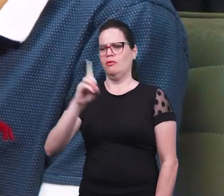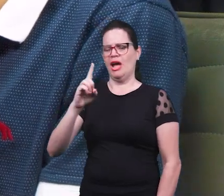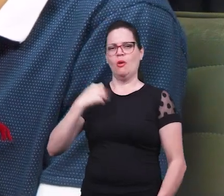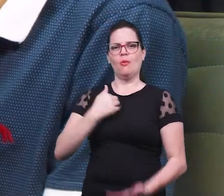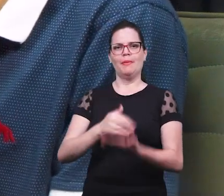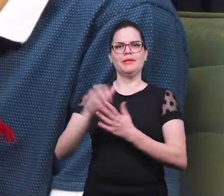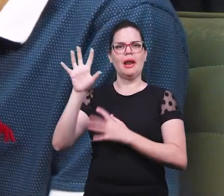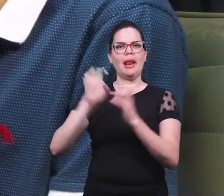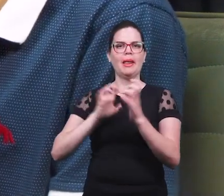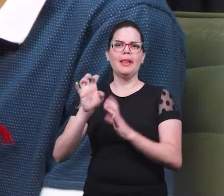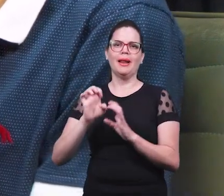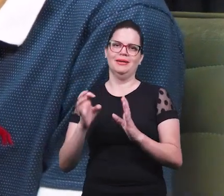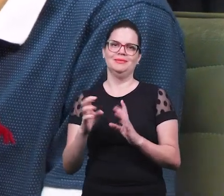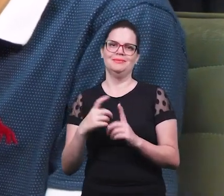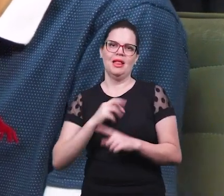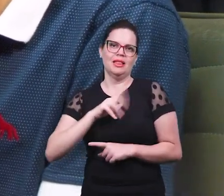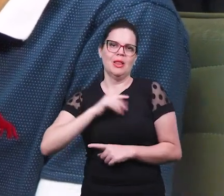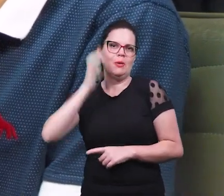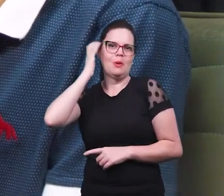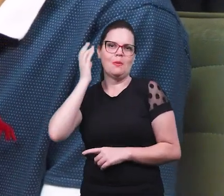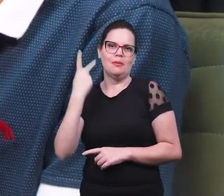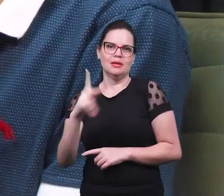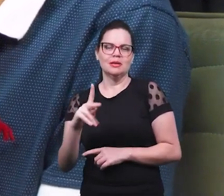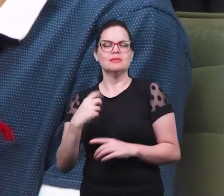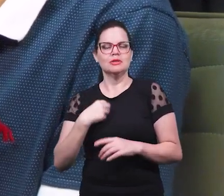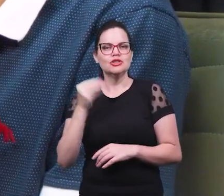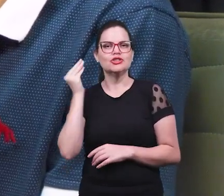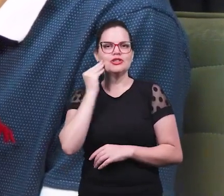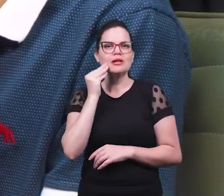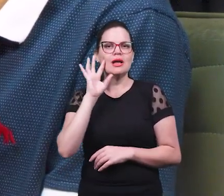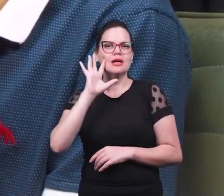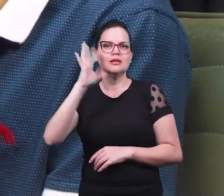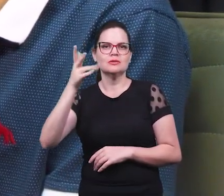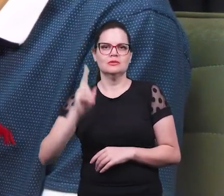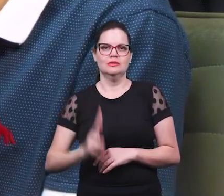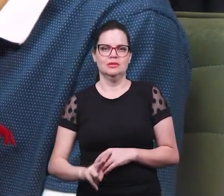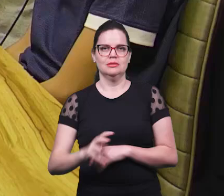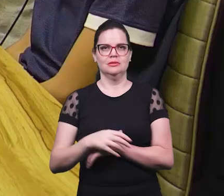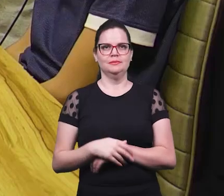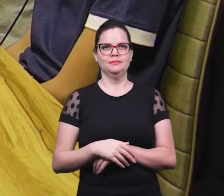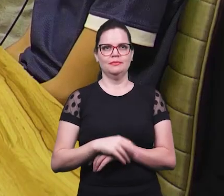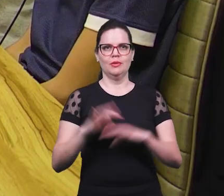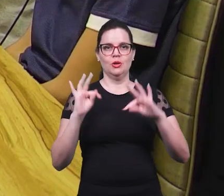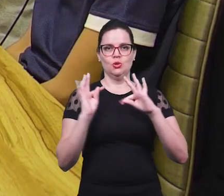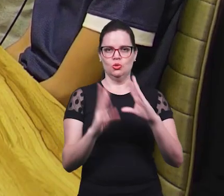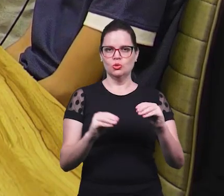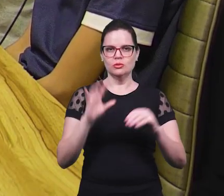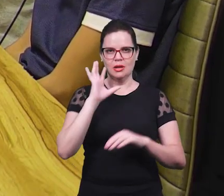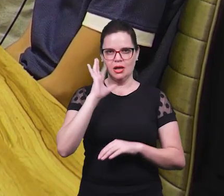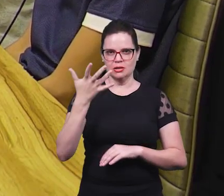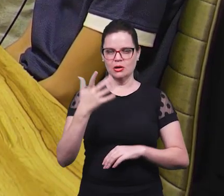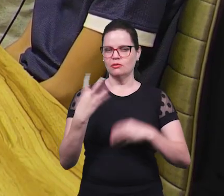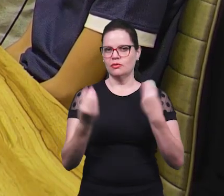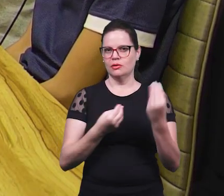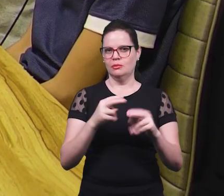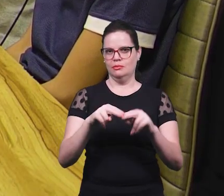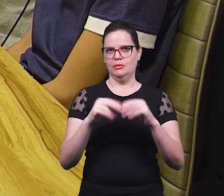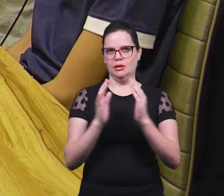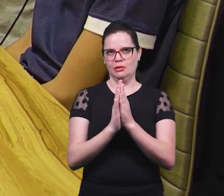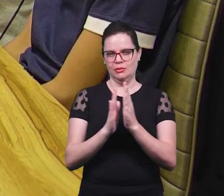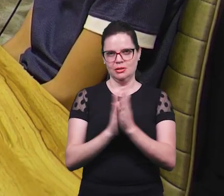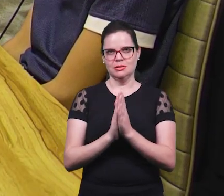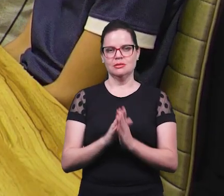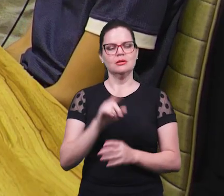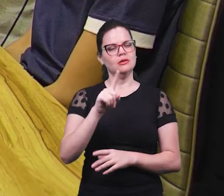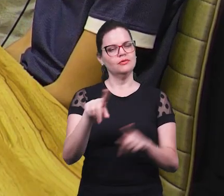conflito entre eu e meus pais, né? E aí se resolve tudo na palavra, Sim. na oração. Glória a